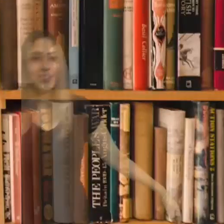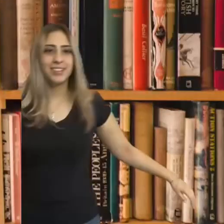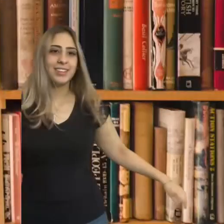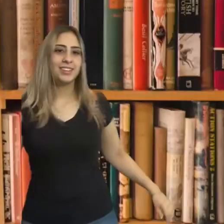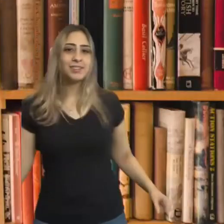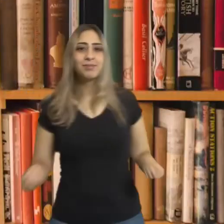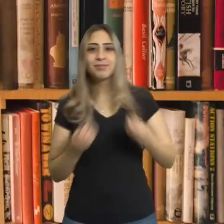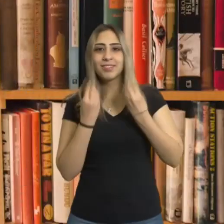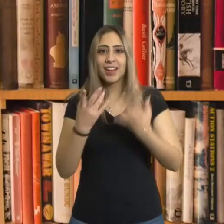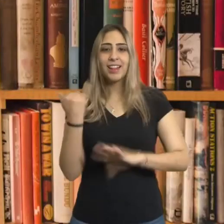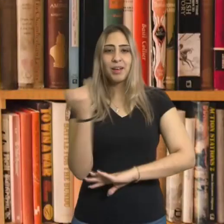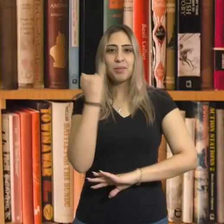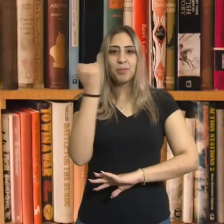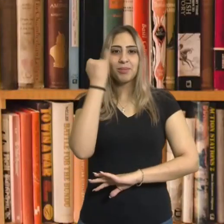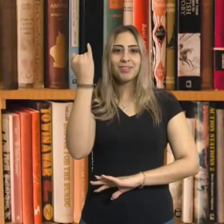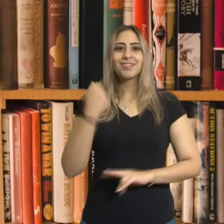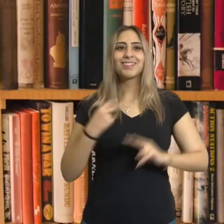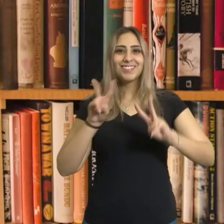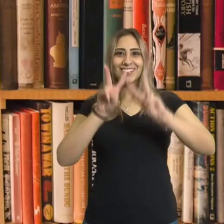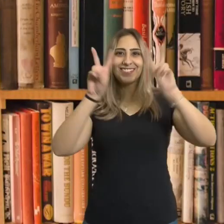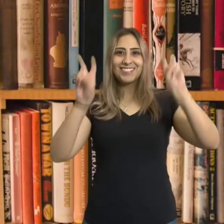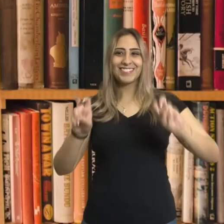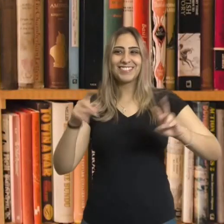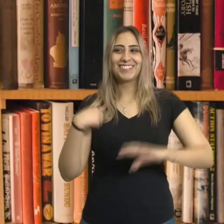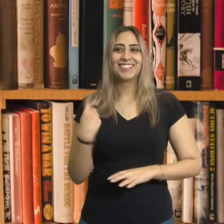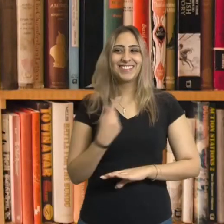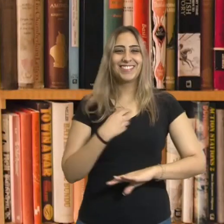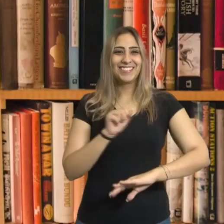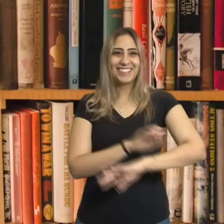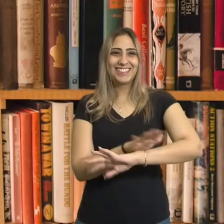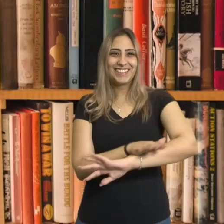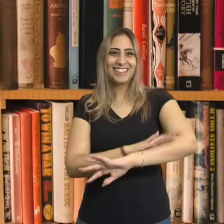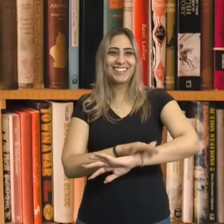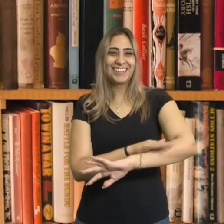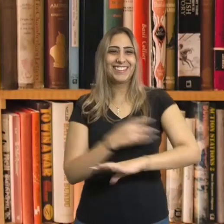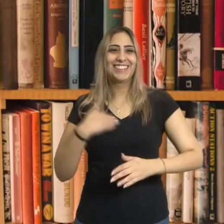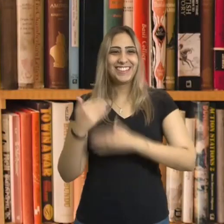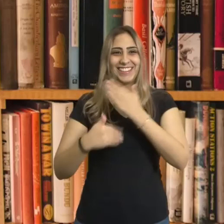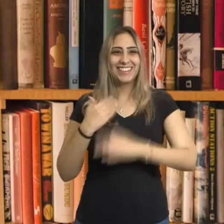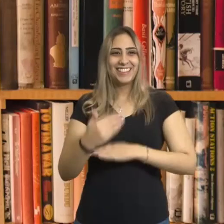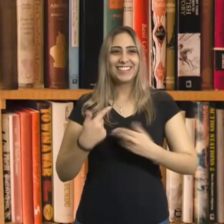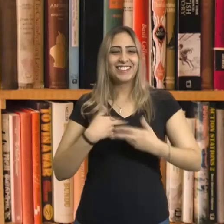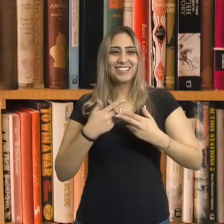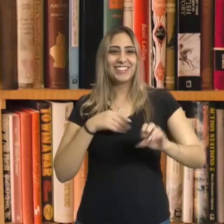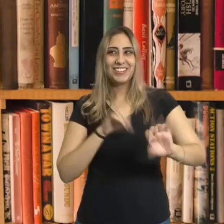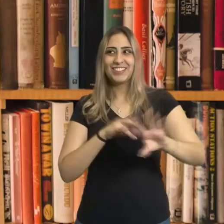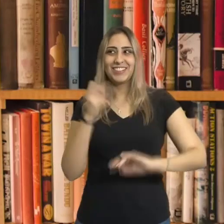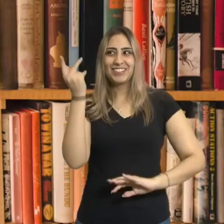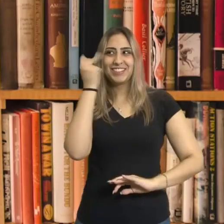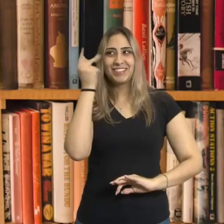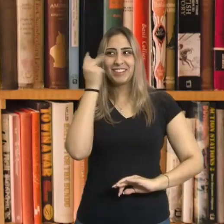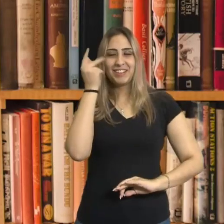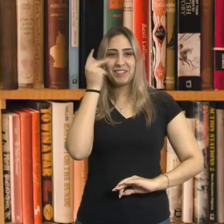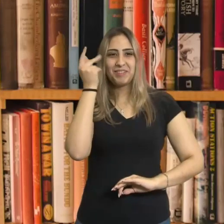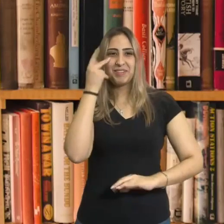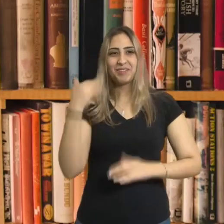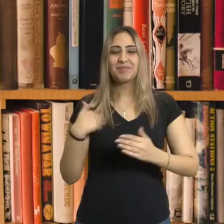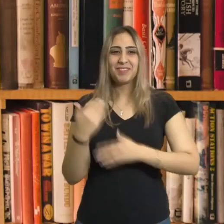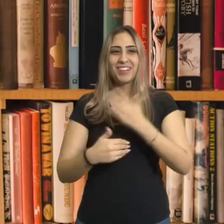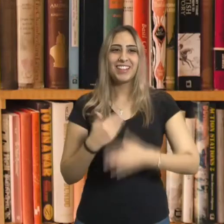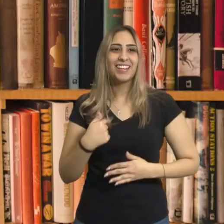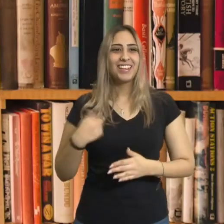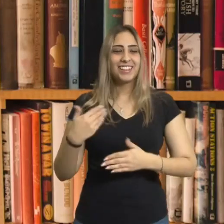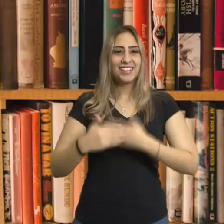dada a importância do tema do anti-racismo a Secretaria de Estado da Educação de São Paulo fez